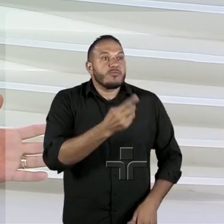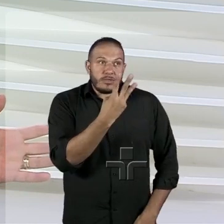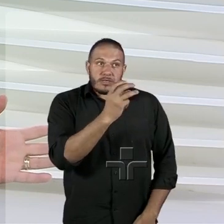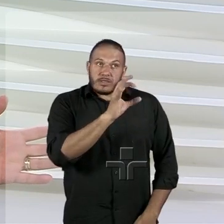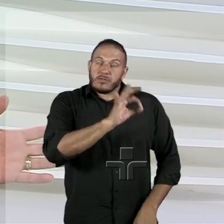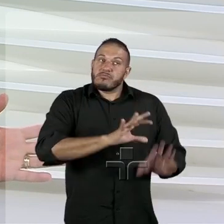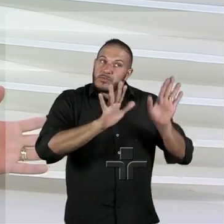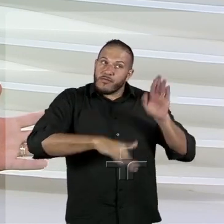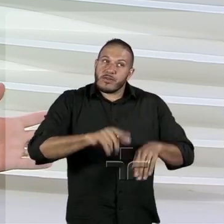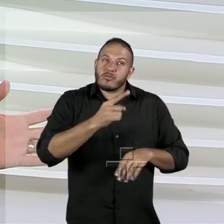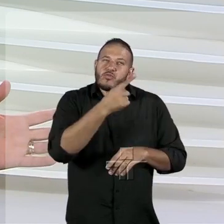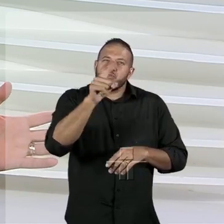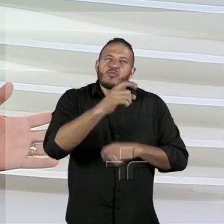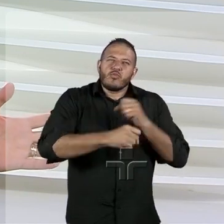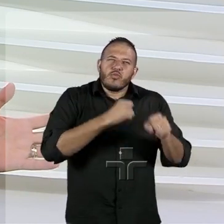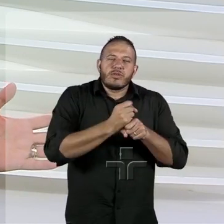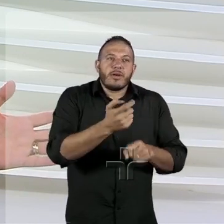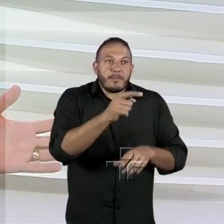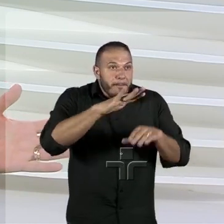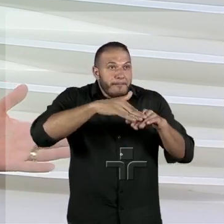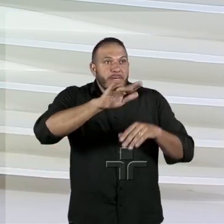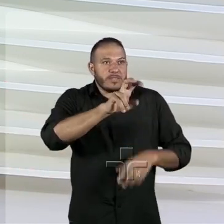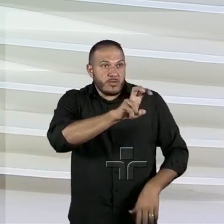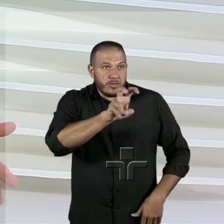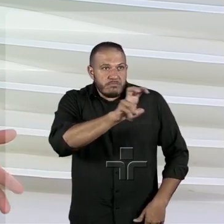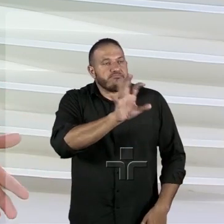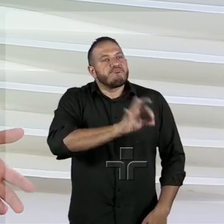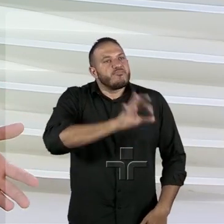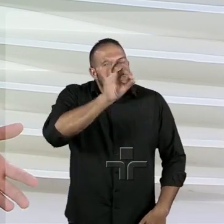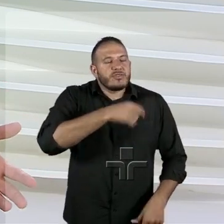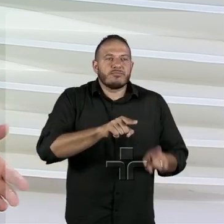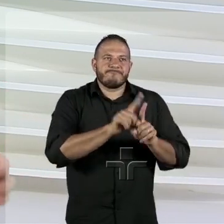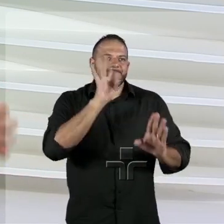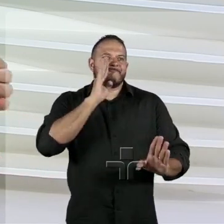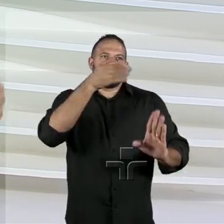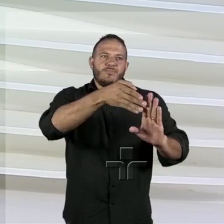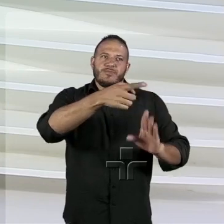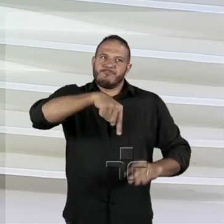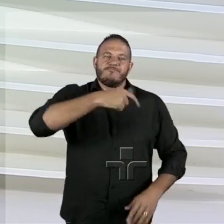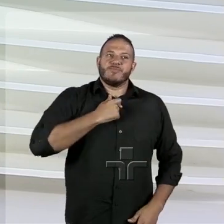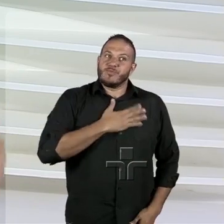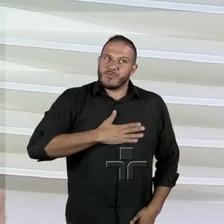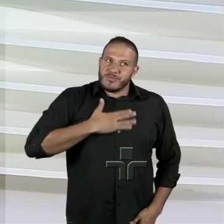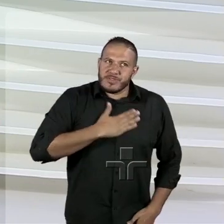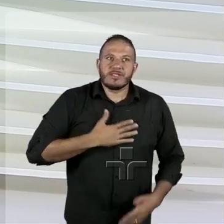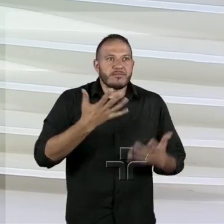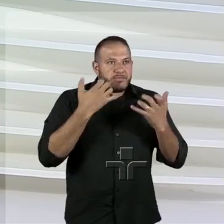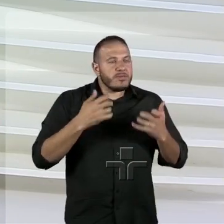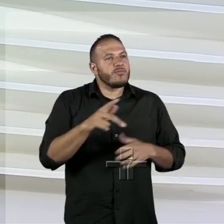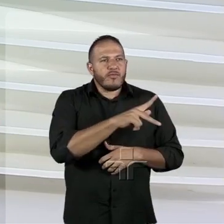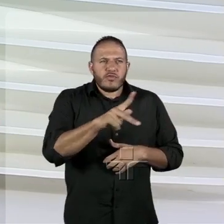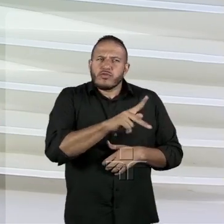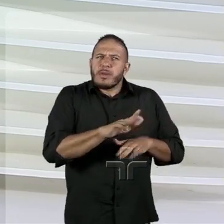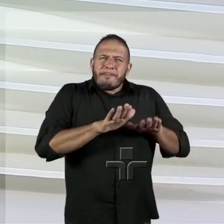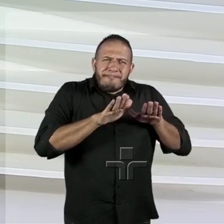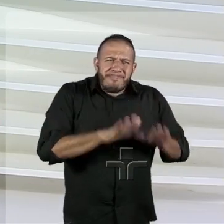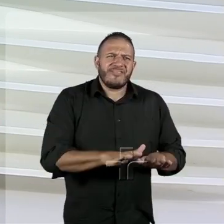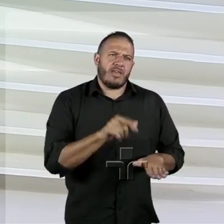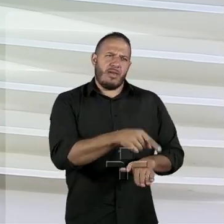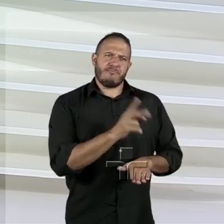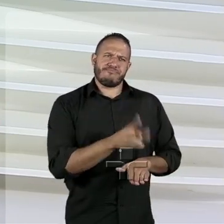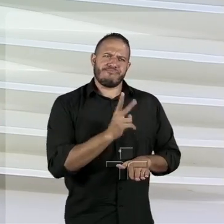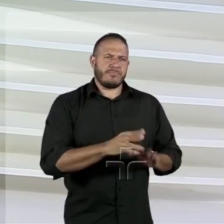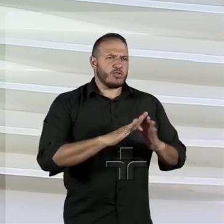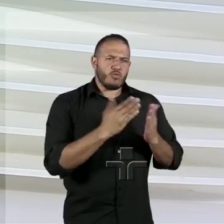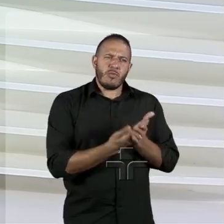até o último ano chegar a mais de 55%. É uma meta que a gente gostaria do professor fixado na mesma escola. Isso é